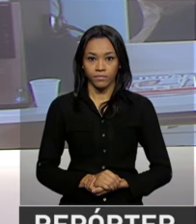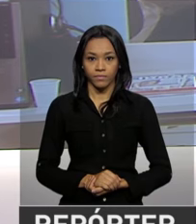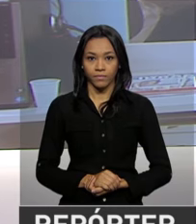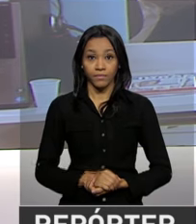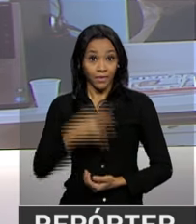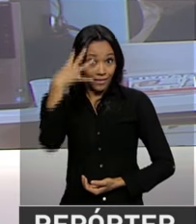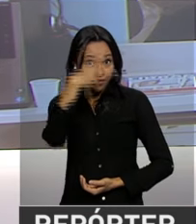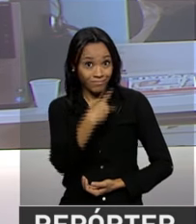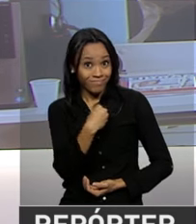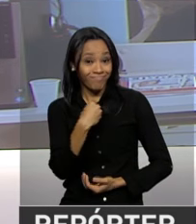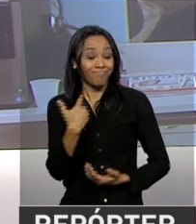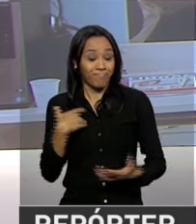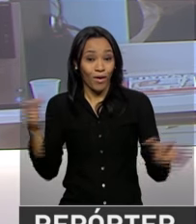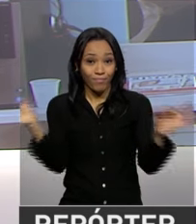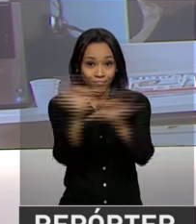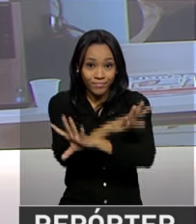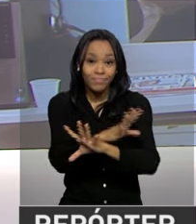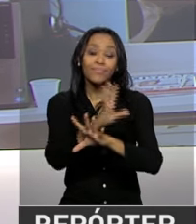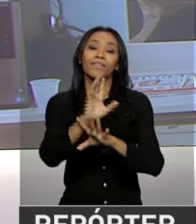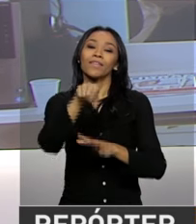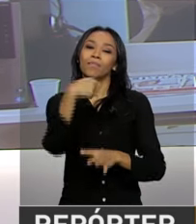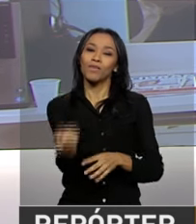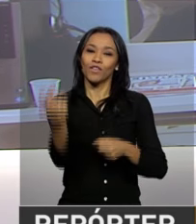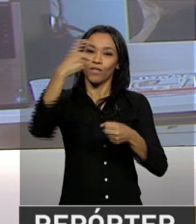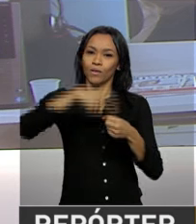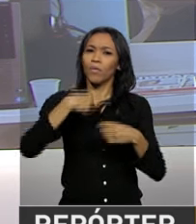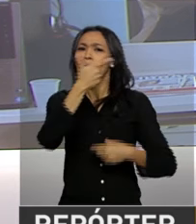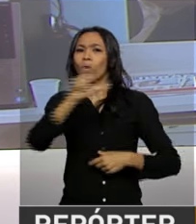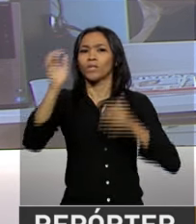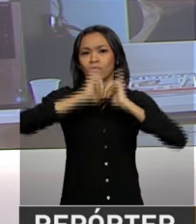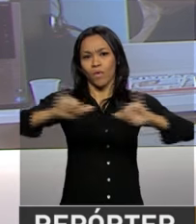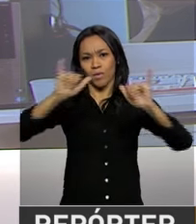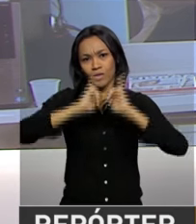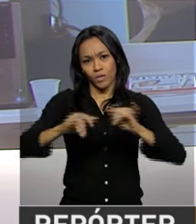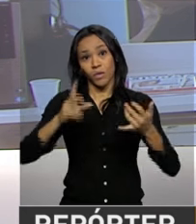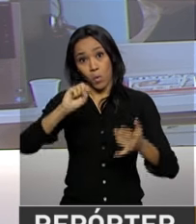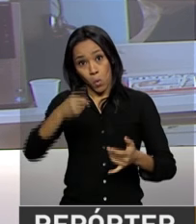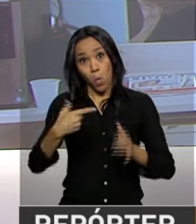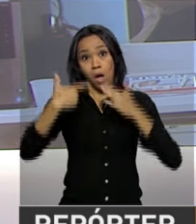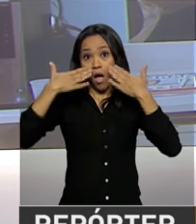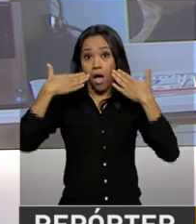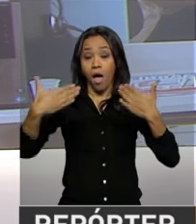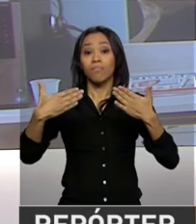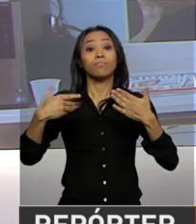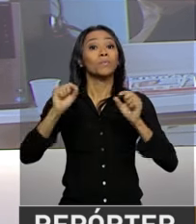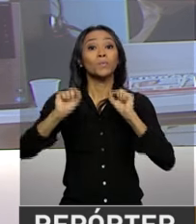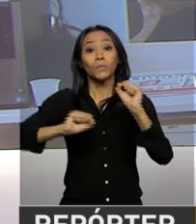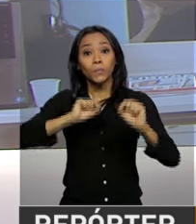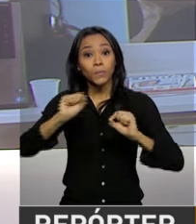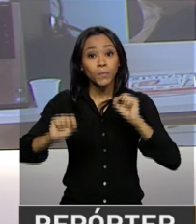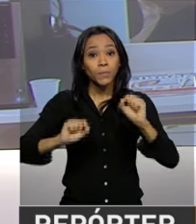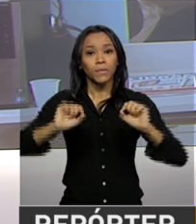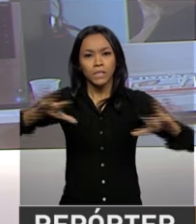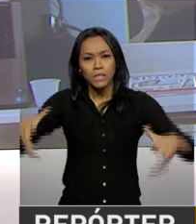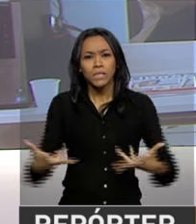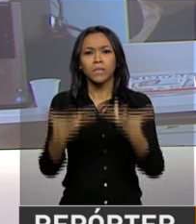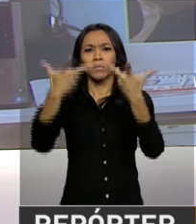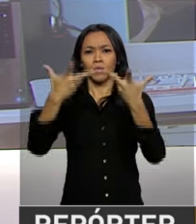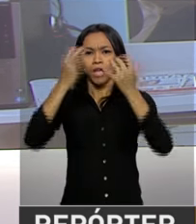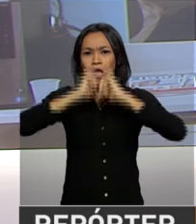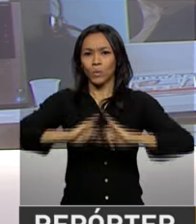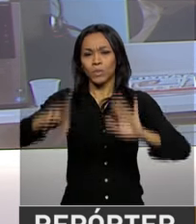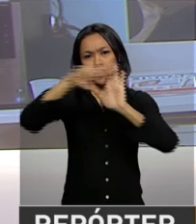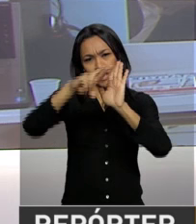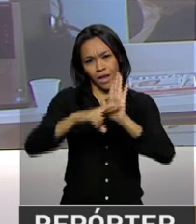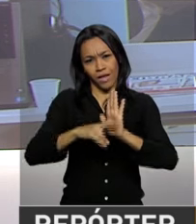Lindos, né? Nós ficamos por aqui, voltamos a qualquer momento com outras informações ou com a transmissão ao vivo da cerimônia de anúncio de